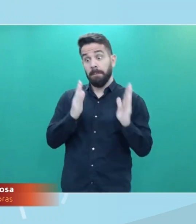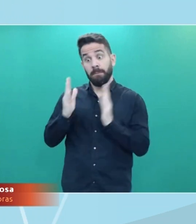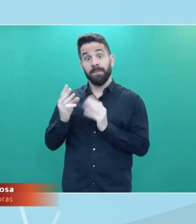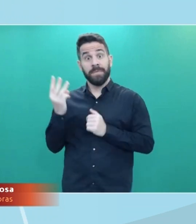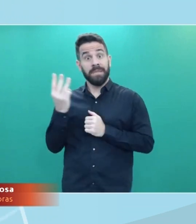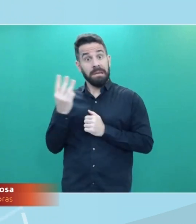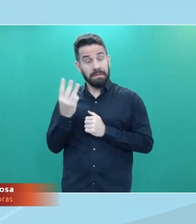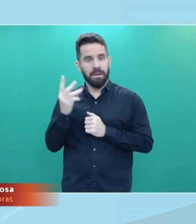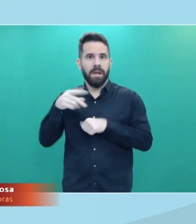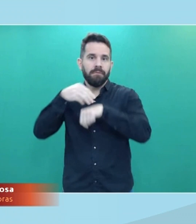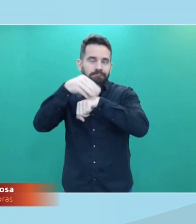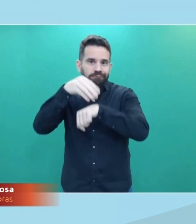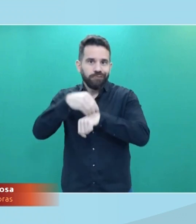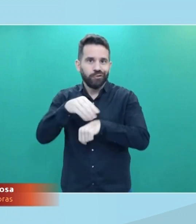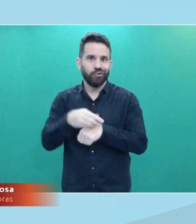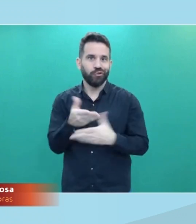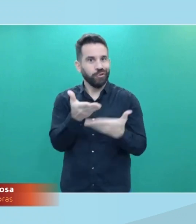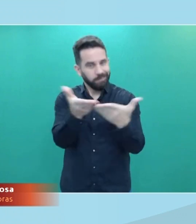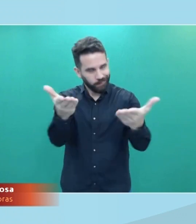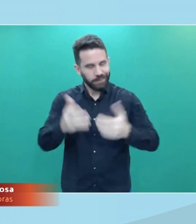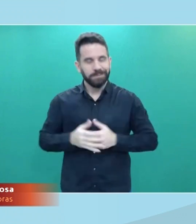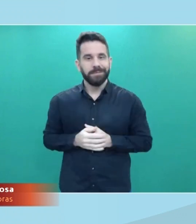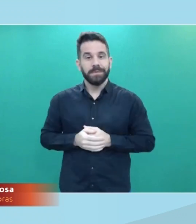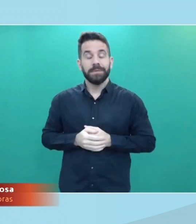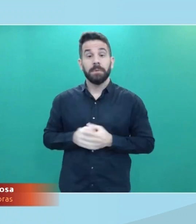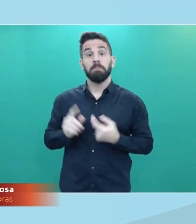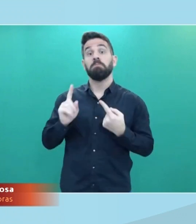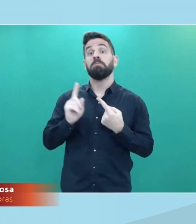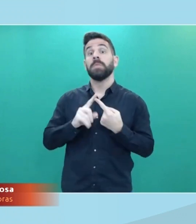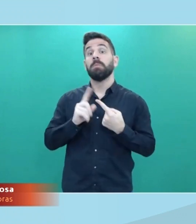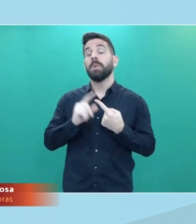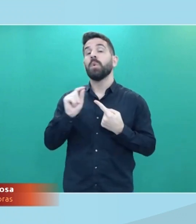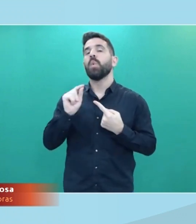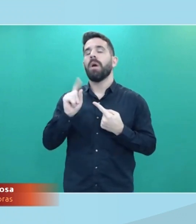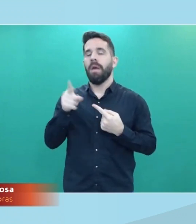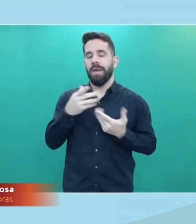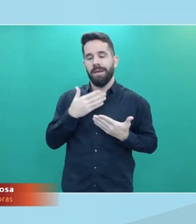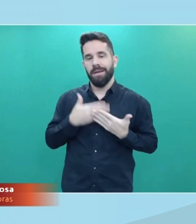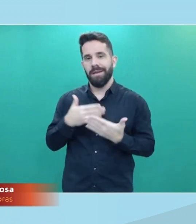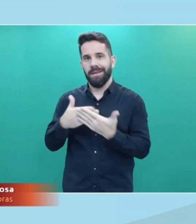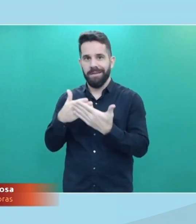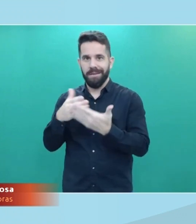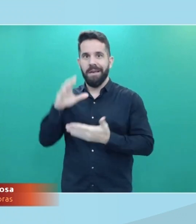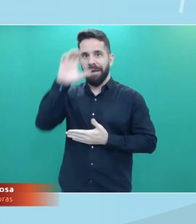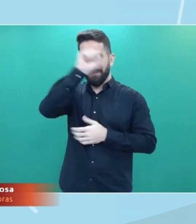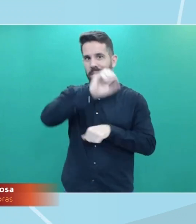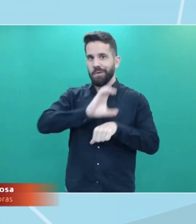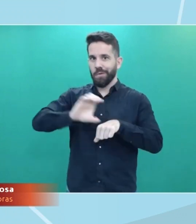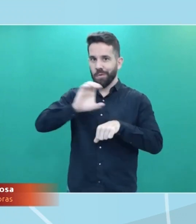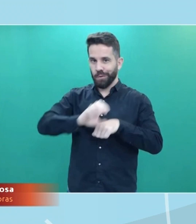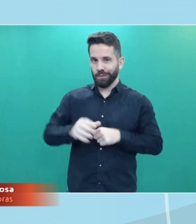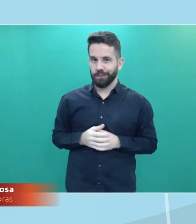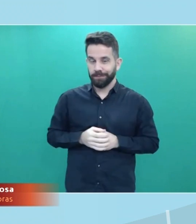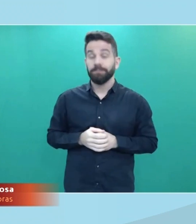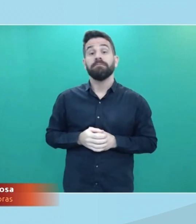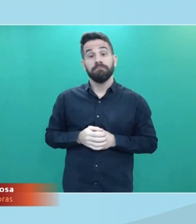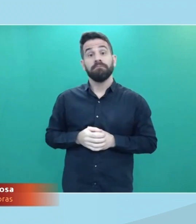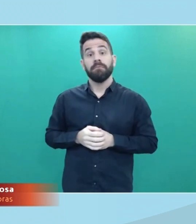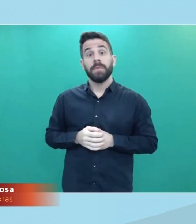para você. A primeira dessas dicas é sobre educação. Isso porque as inscrições para o